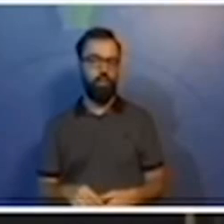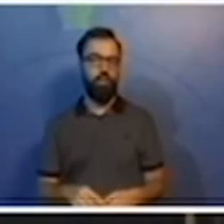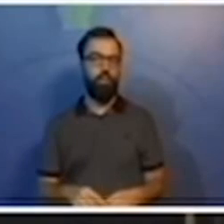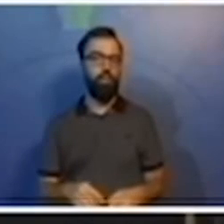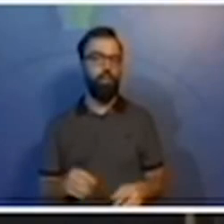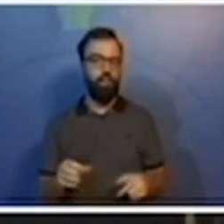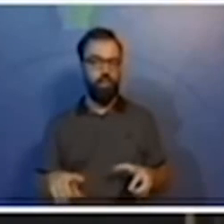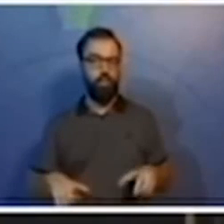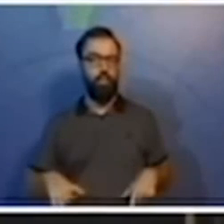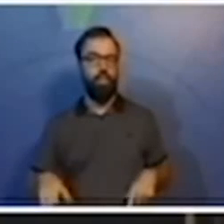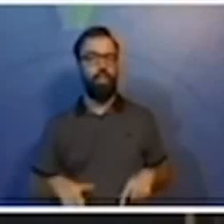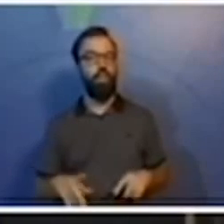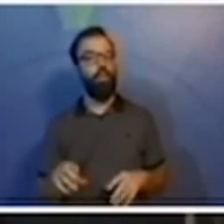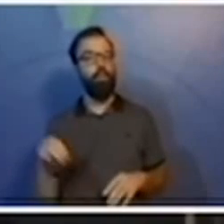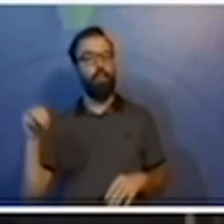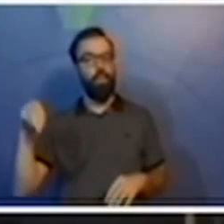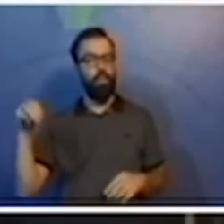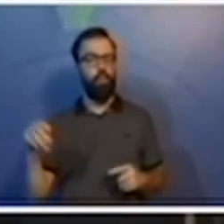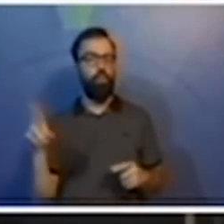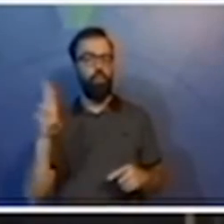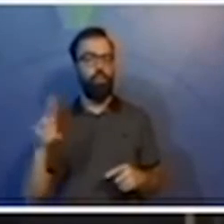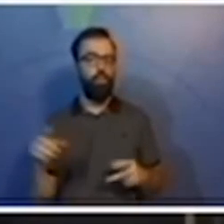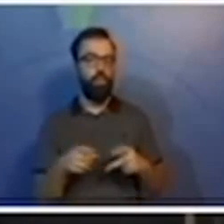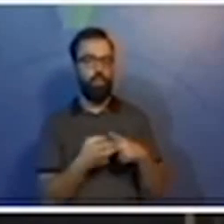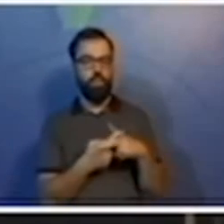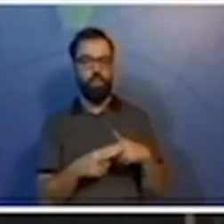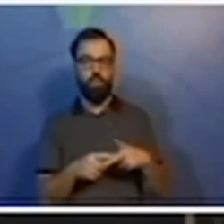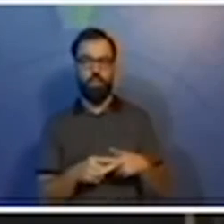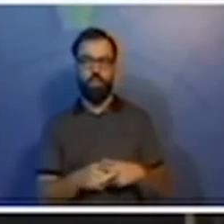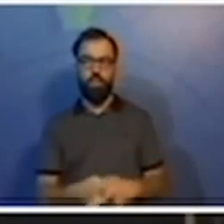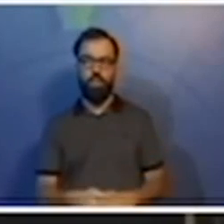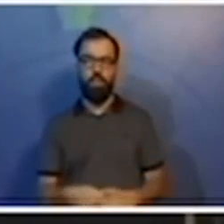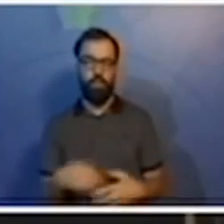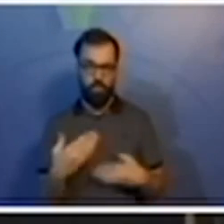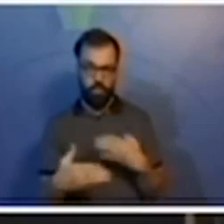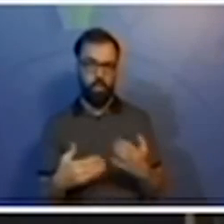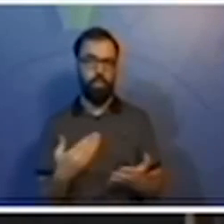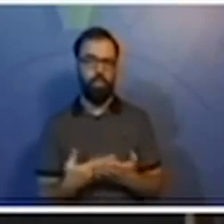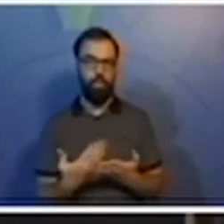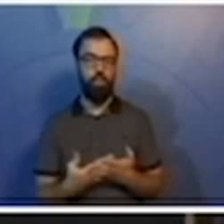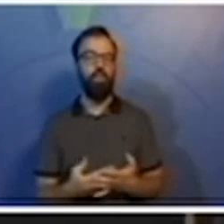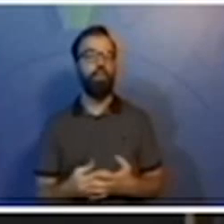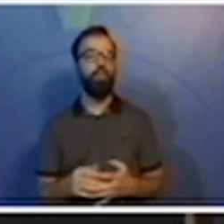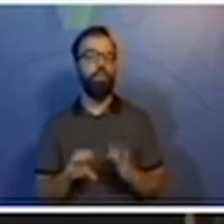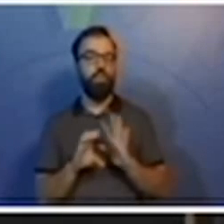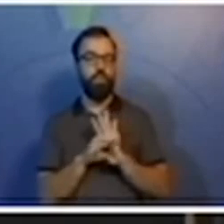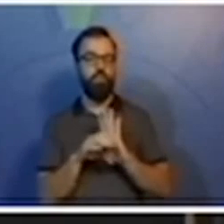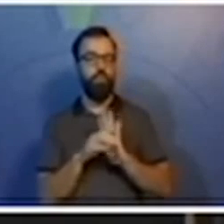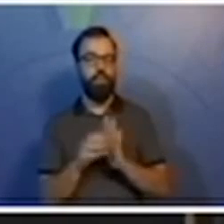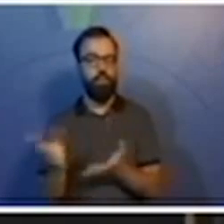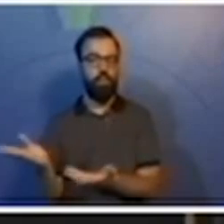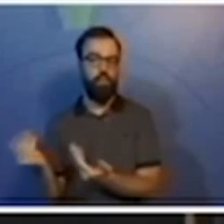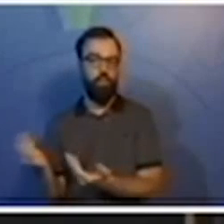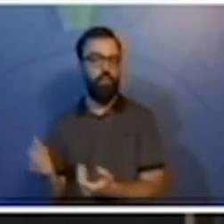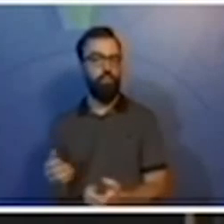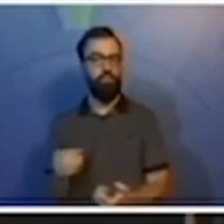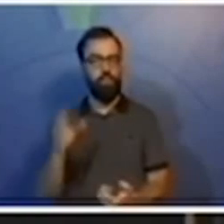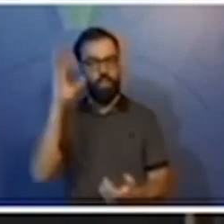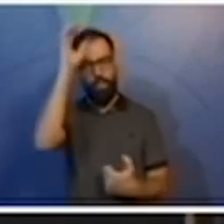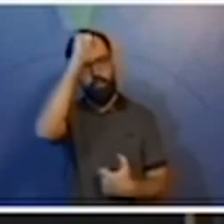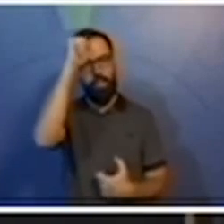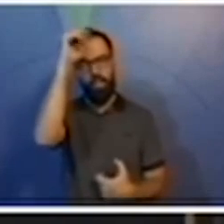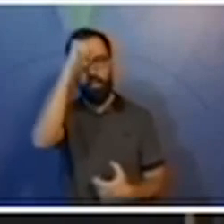ângulos, certo? Na próxima aula, a gente vai aprender um conceito novo que vai envolver